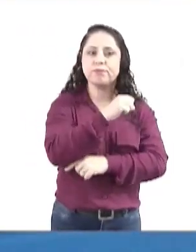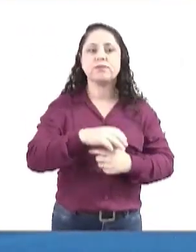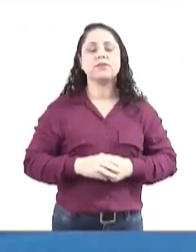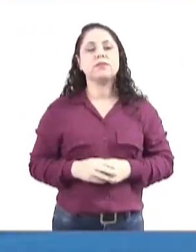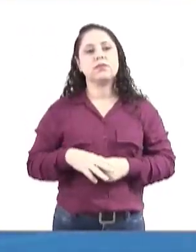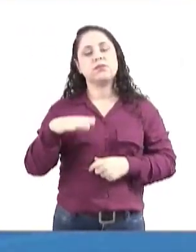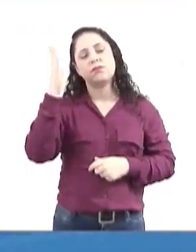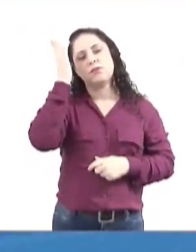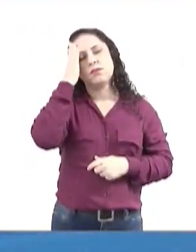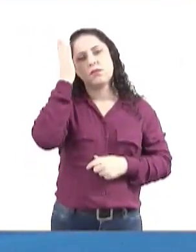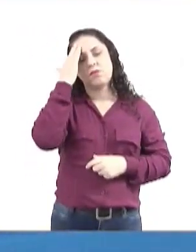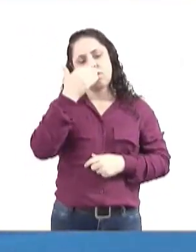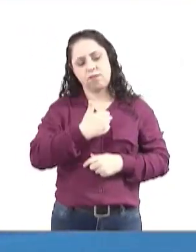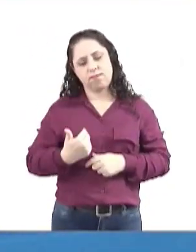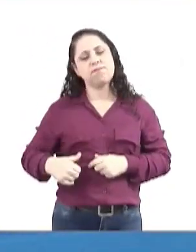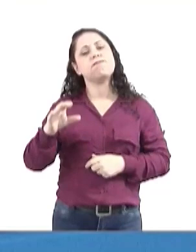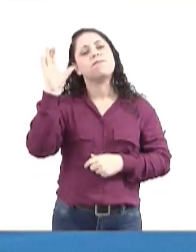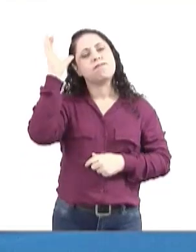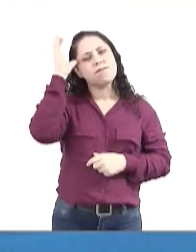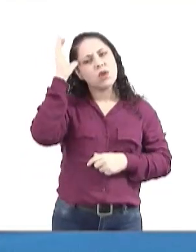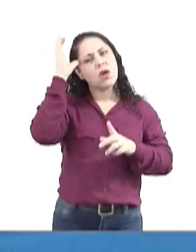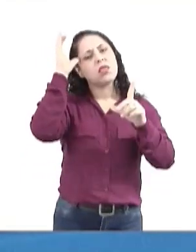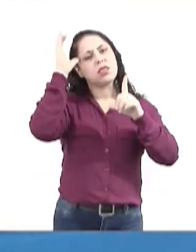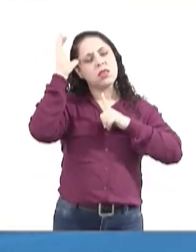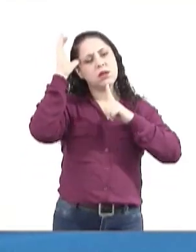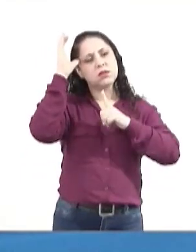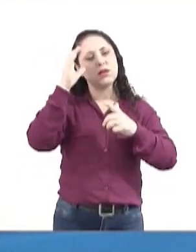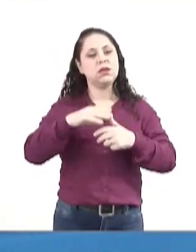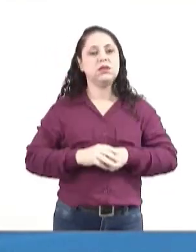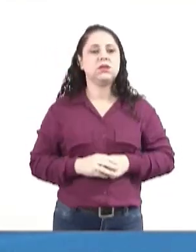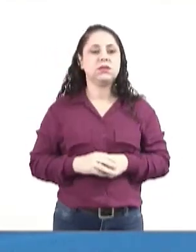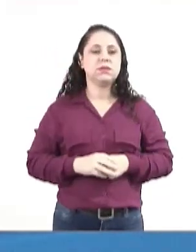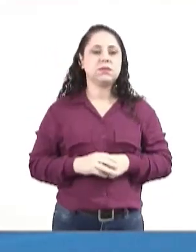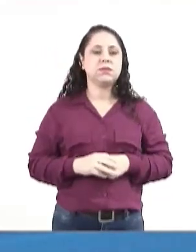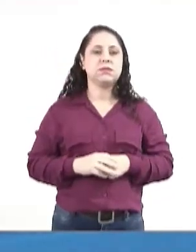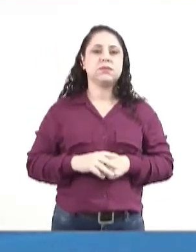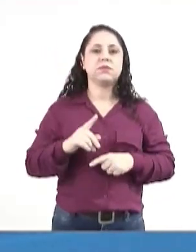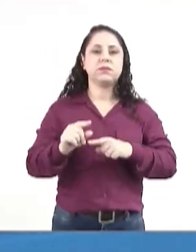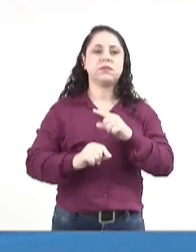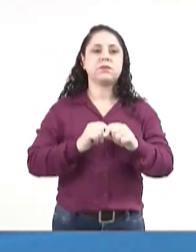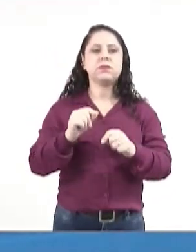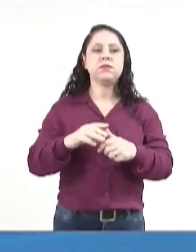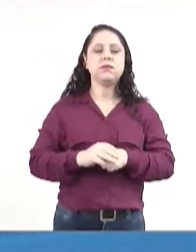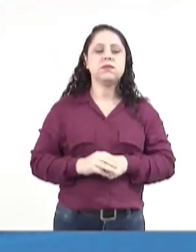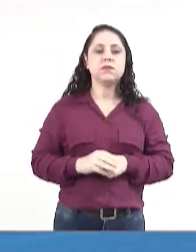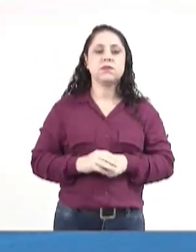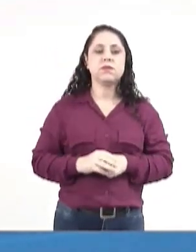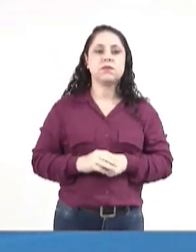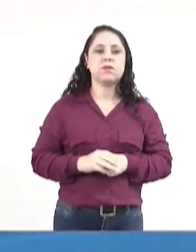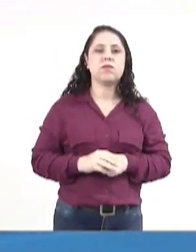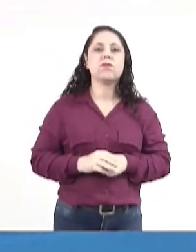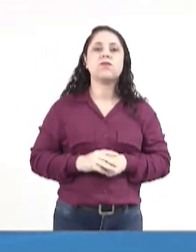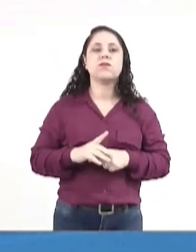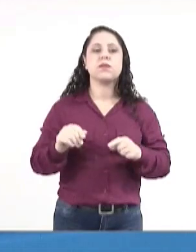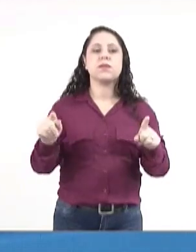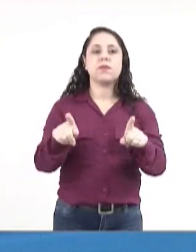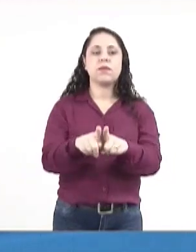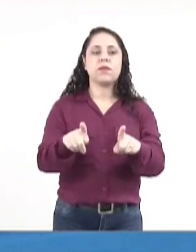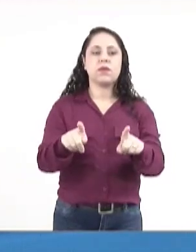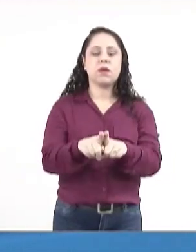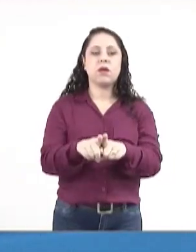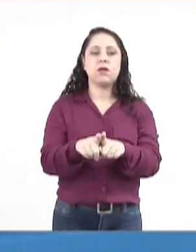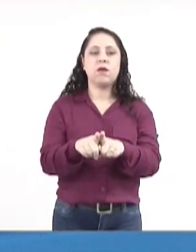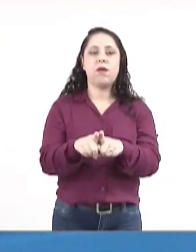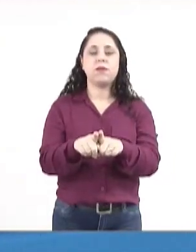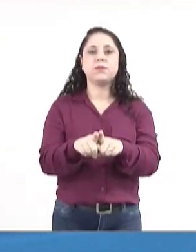Eu sei que o governador tem consciência disso, o secretário de Justiça também, o Carlos Videira também tem, mas nós precisamos se somar